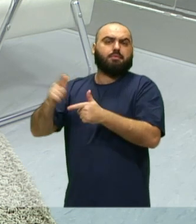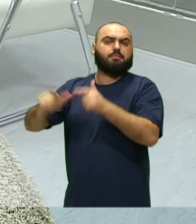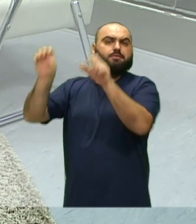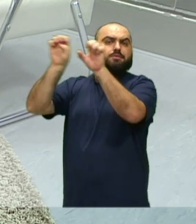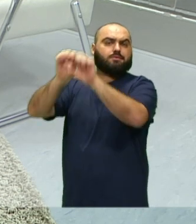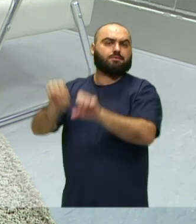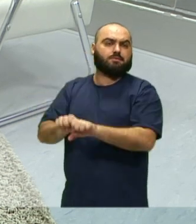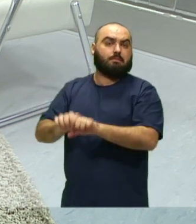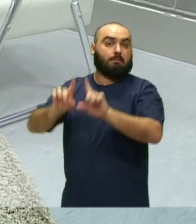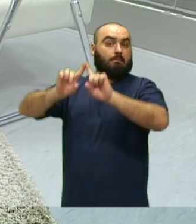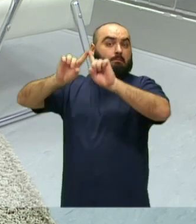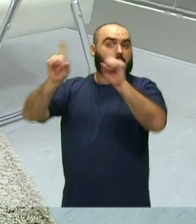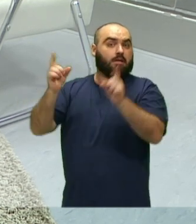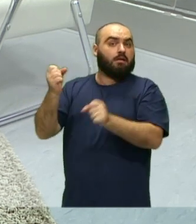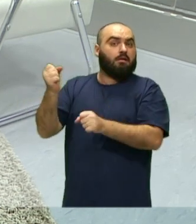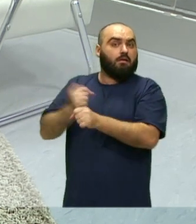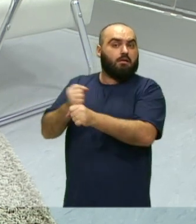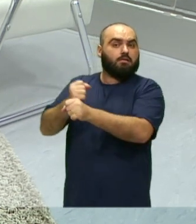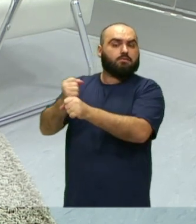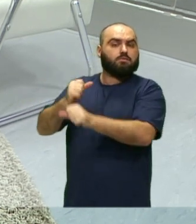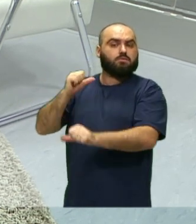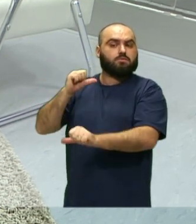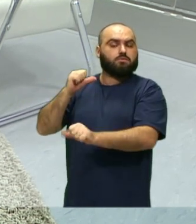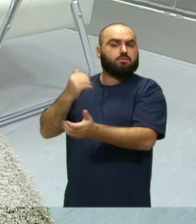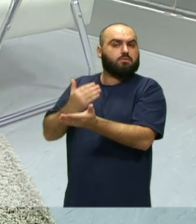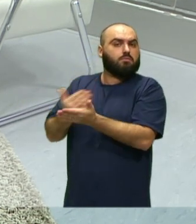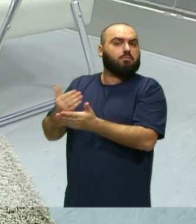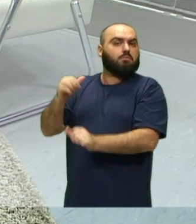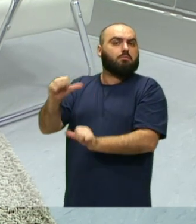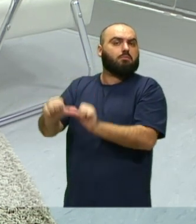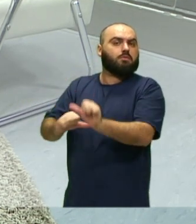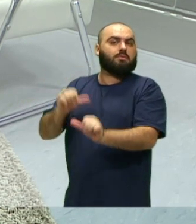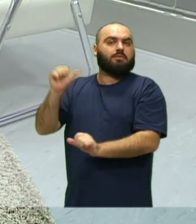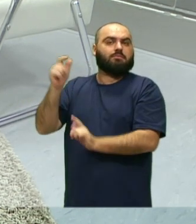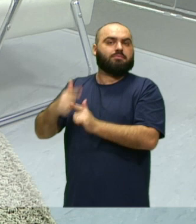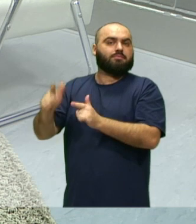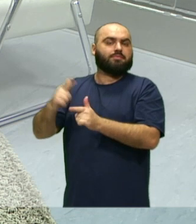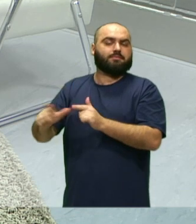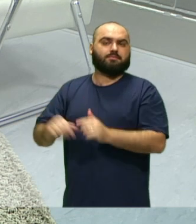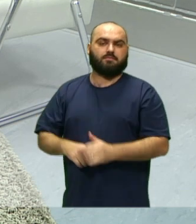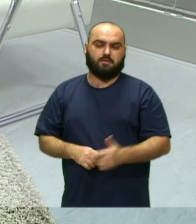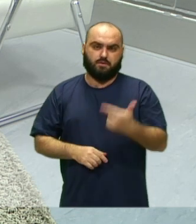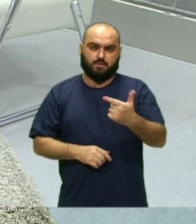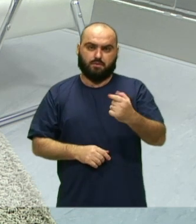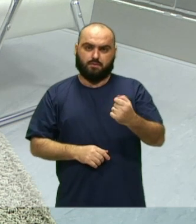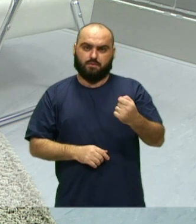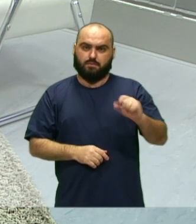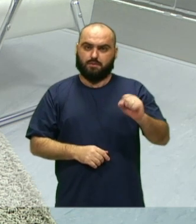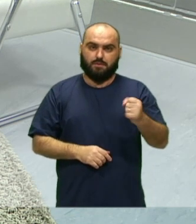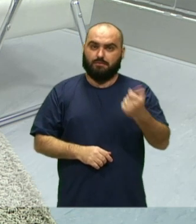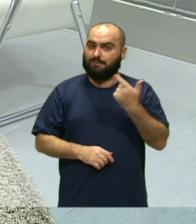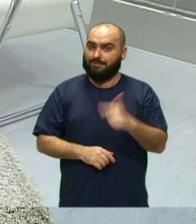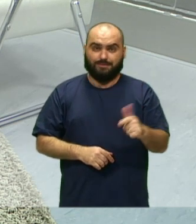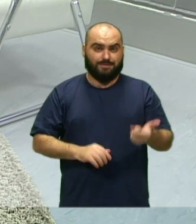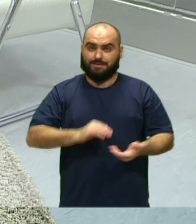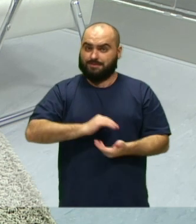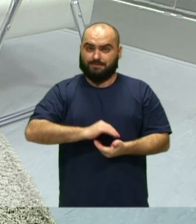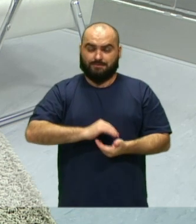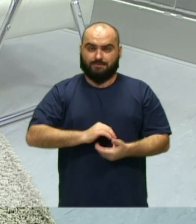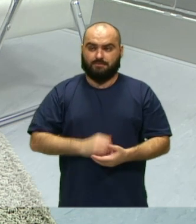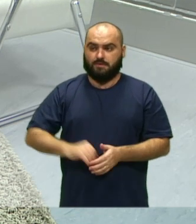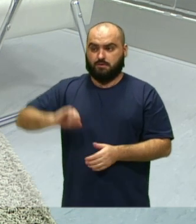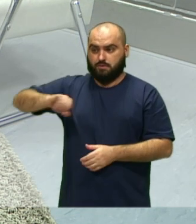Mas ao longo dos anos, o problema mudou. Quando nós tivemos a enchente de 2008, nós não tínhamos a Defesa Civil. O